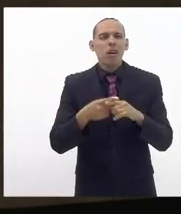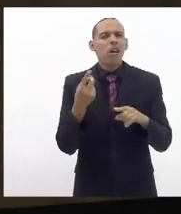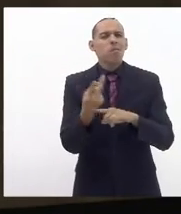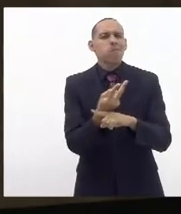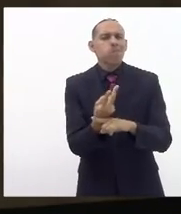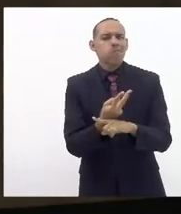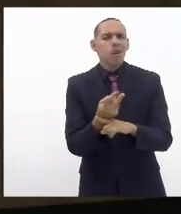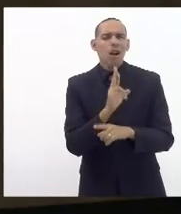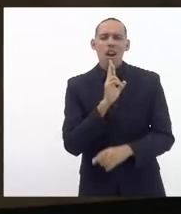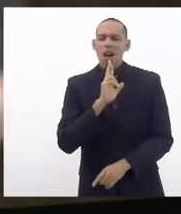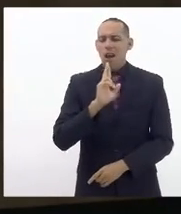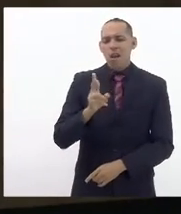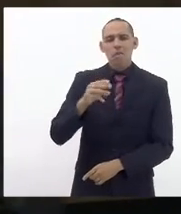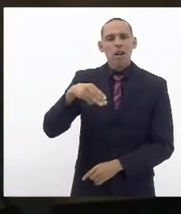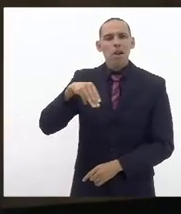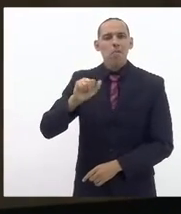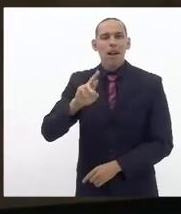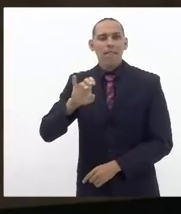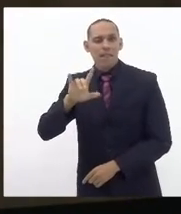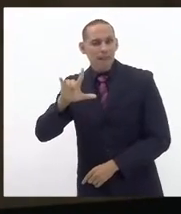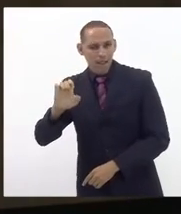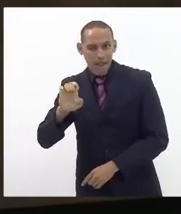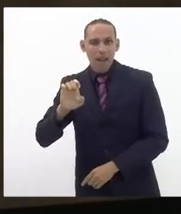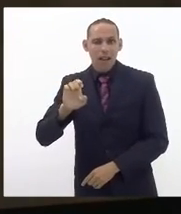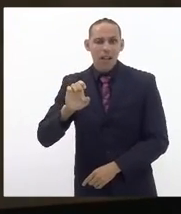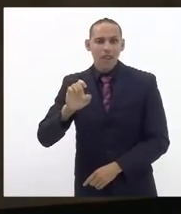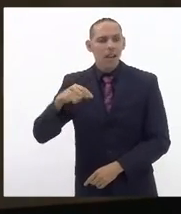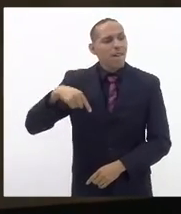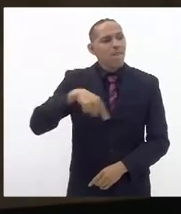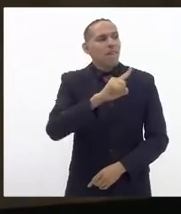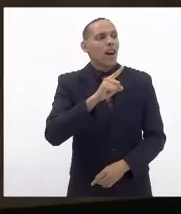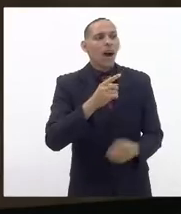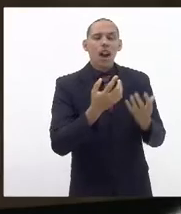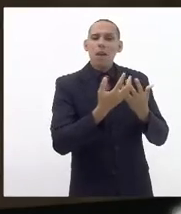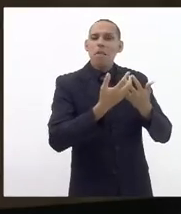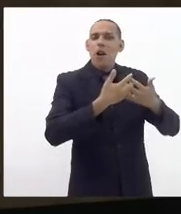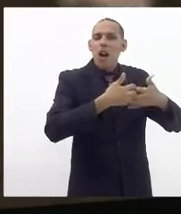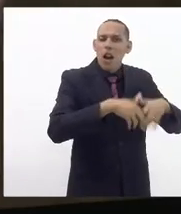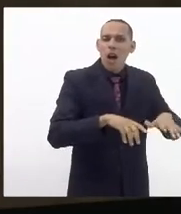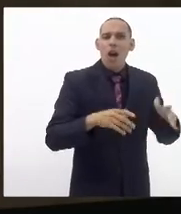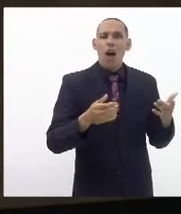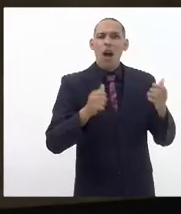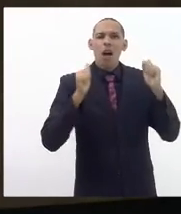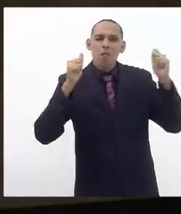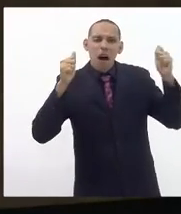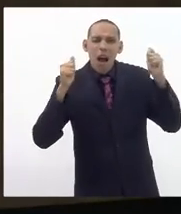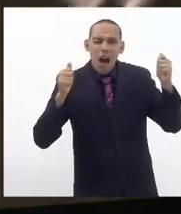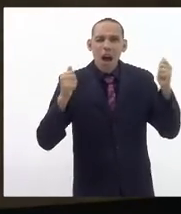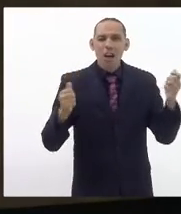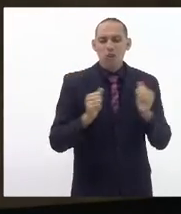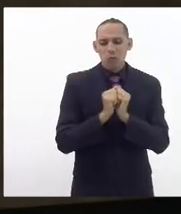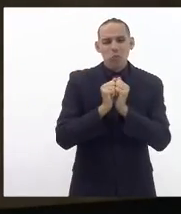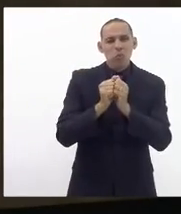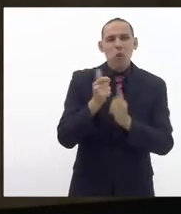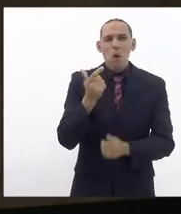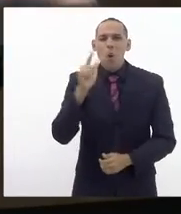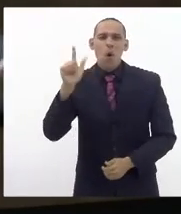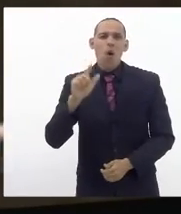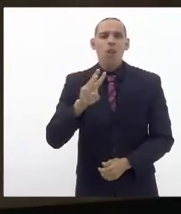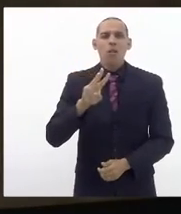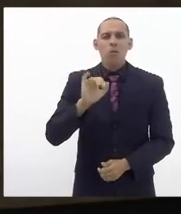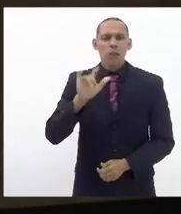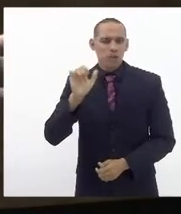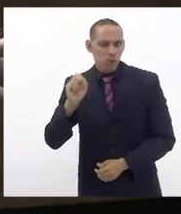para o assassinato da Marielle, ele estava no palanque em Petrópolis, rasgando placa com Daniel Silveira, com o então candidato a governador Wilson Witzel,